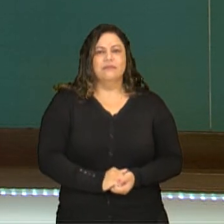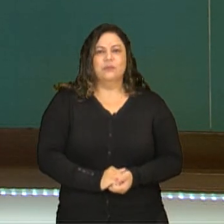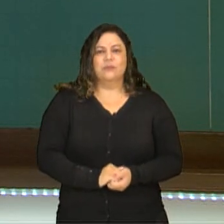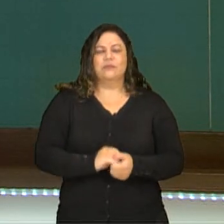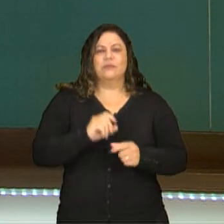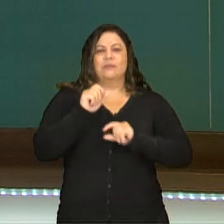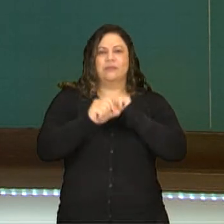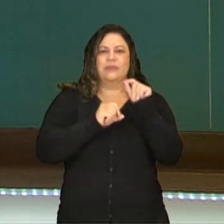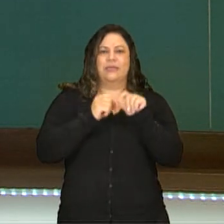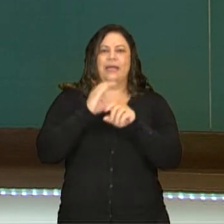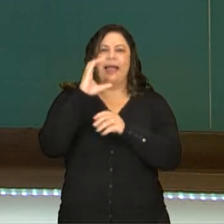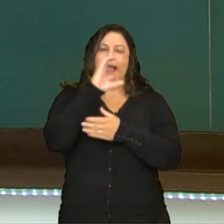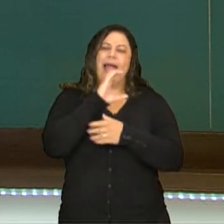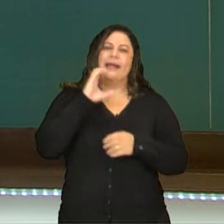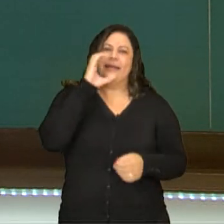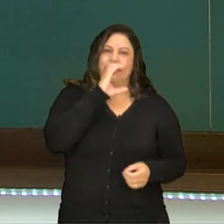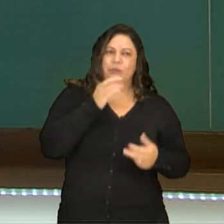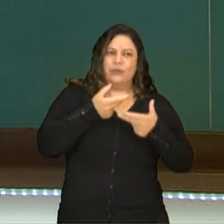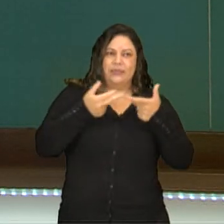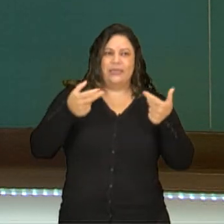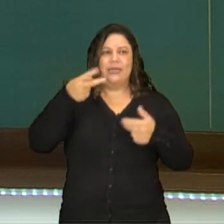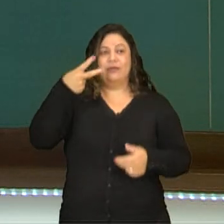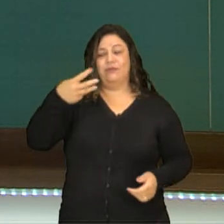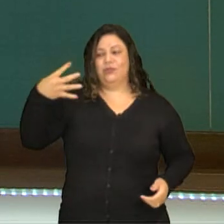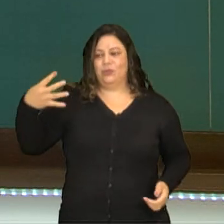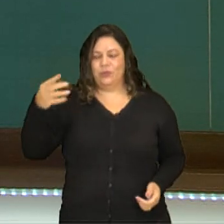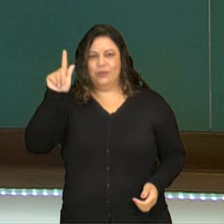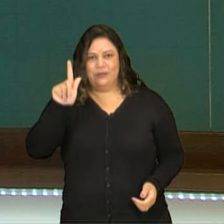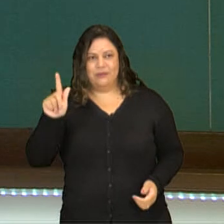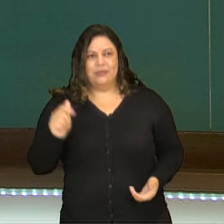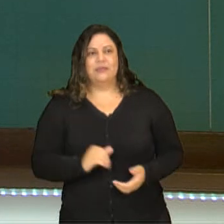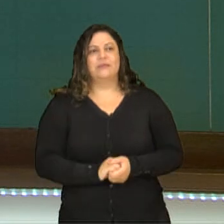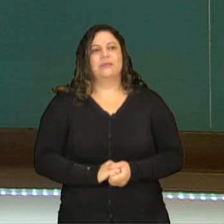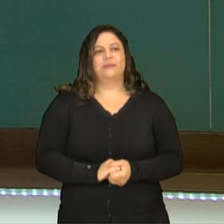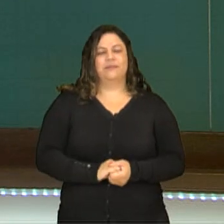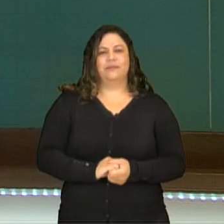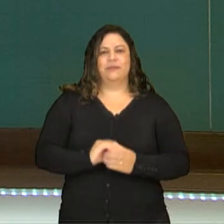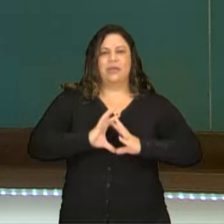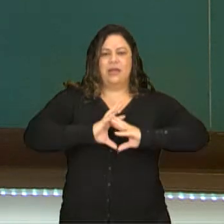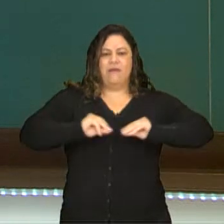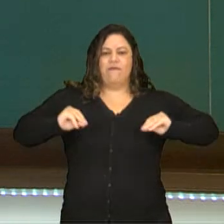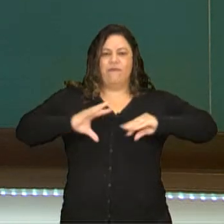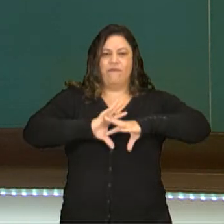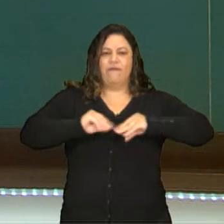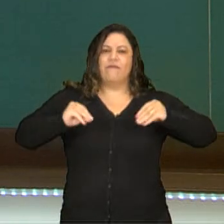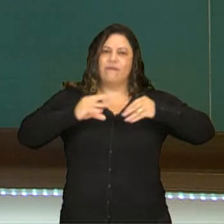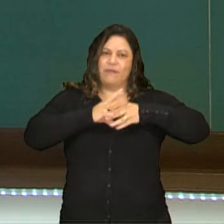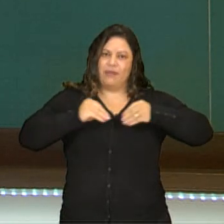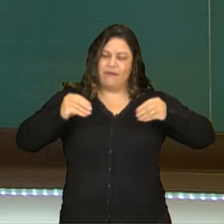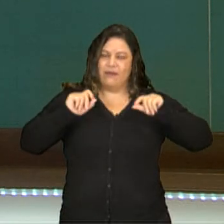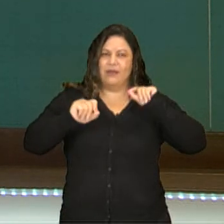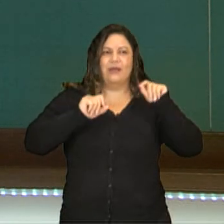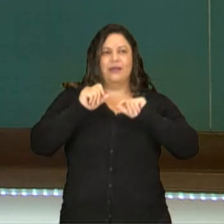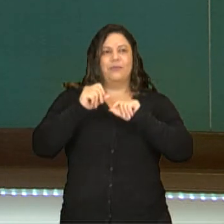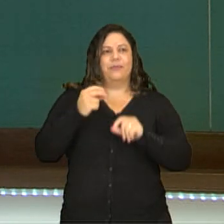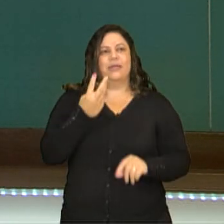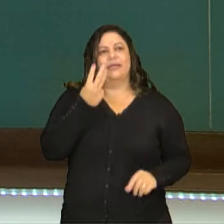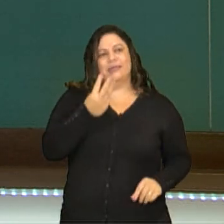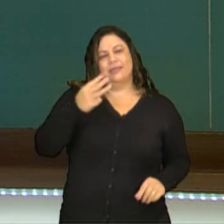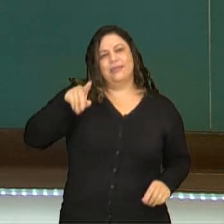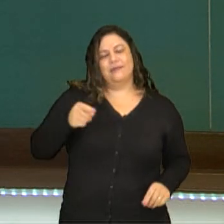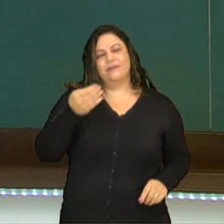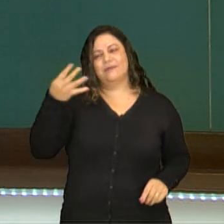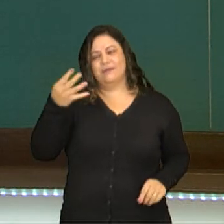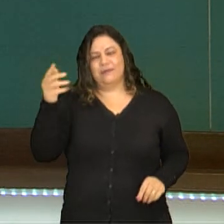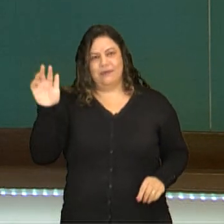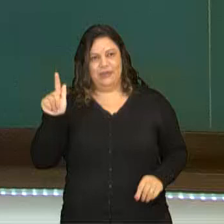Carboidratos, 24 gramas. E fibras, 3,4 gramas. Então, nós temos muitos nutrientes aqui